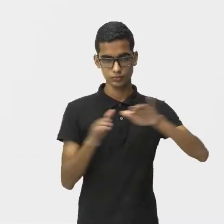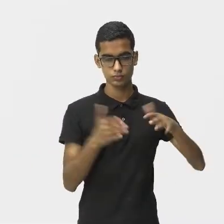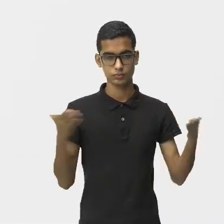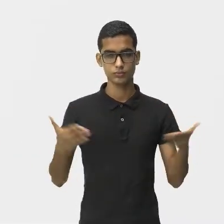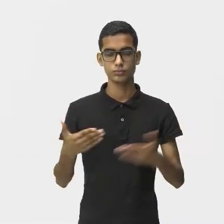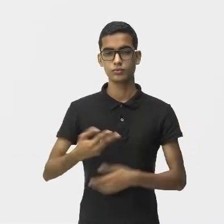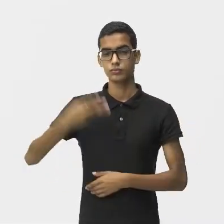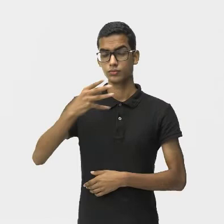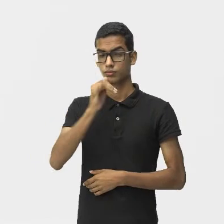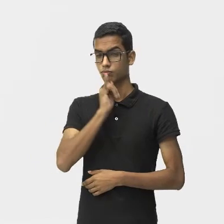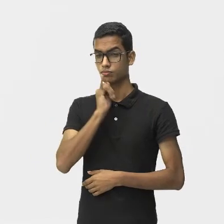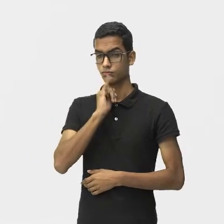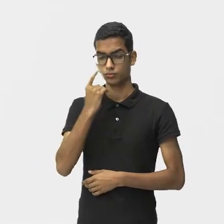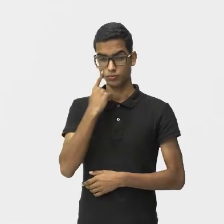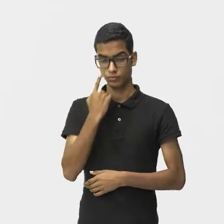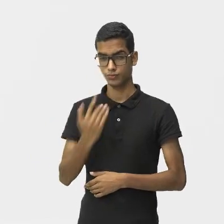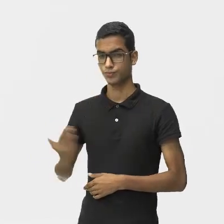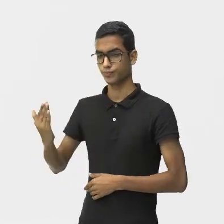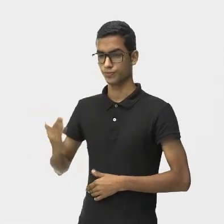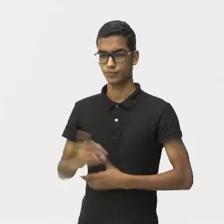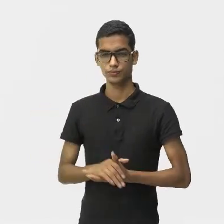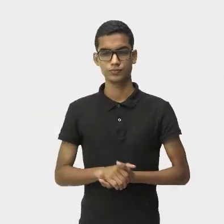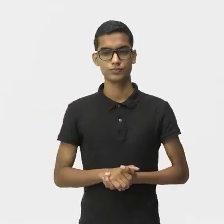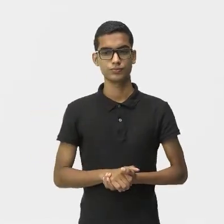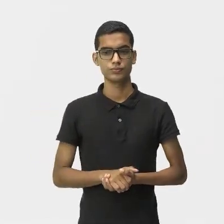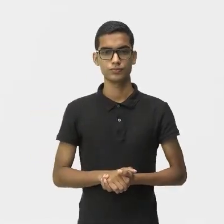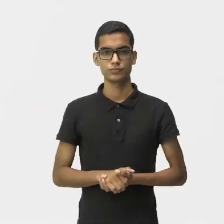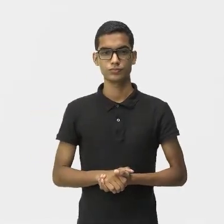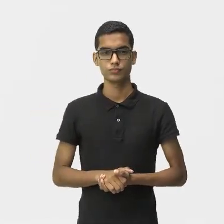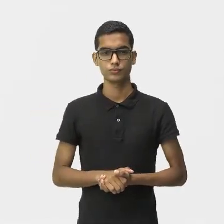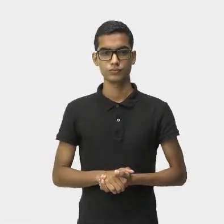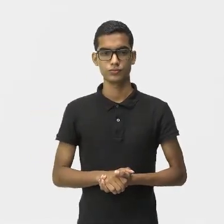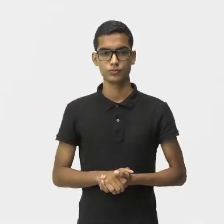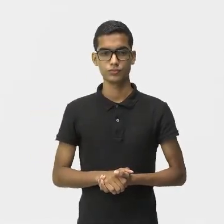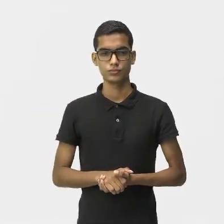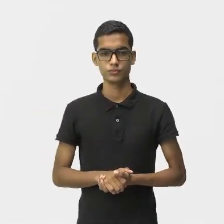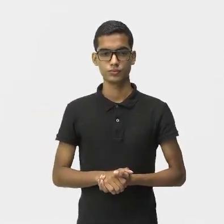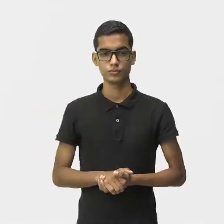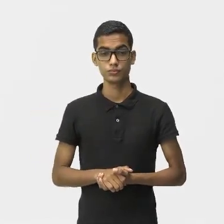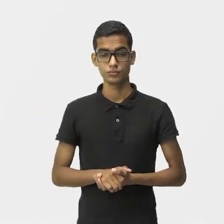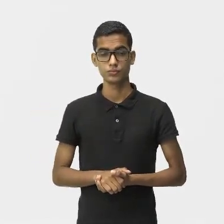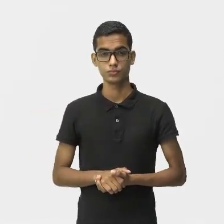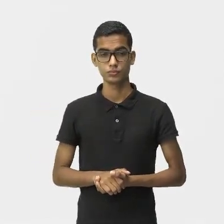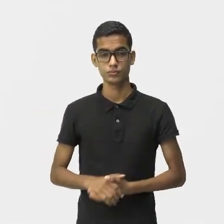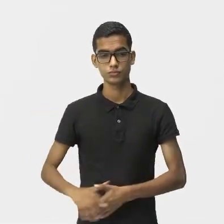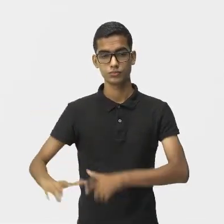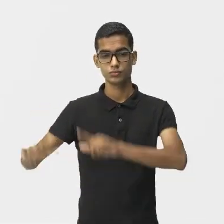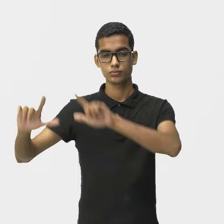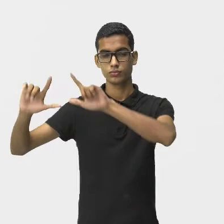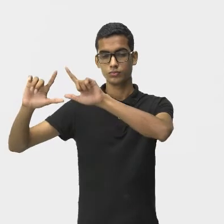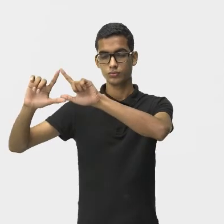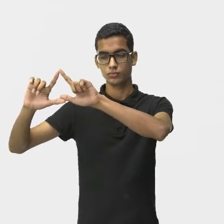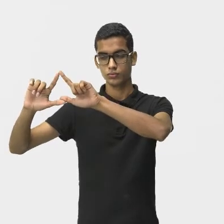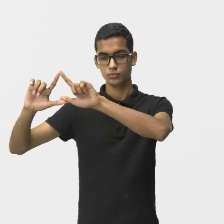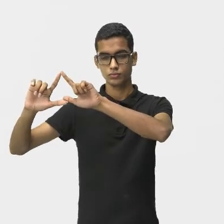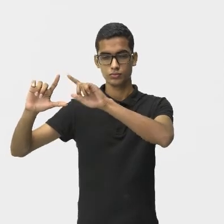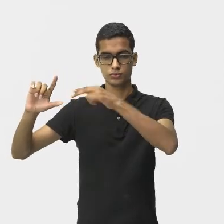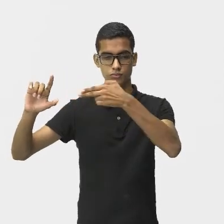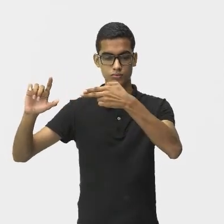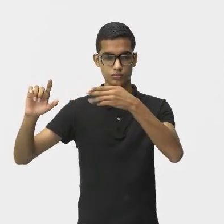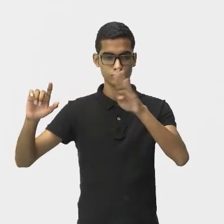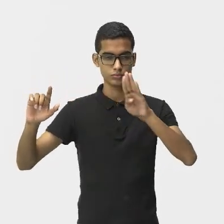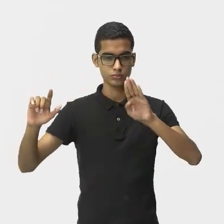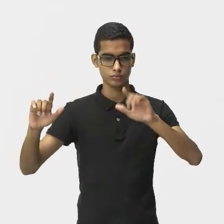menor do que 0. Olha o que vai acontecer aqui, pessoal. B ao quadrado menos 4ac. Bacana? Então, o delta vai